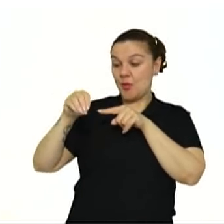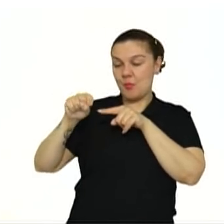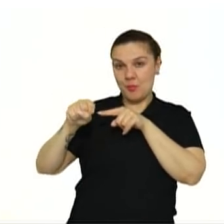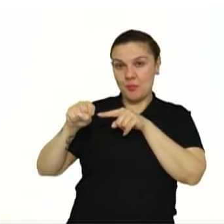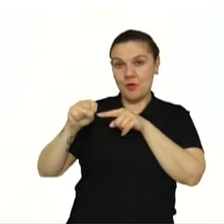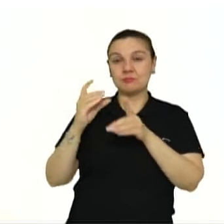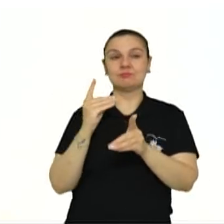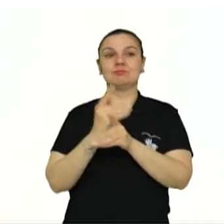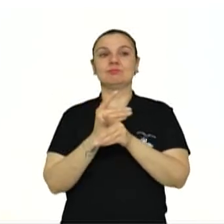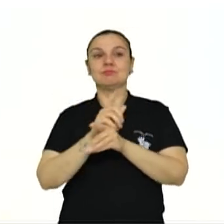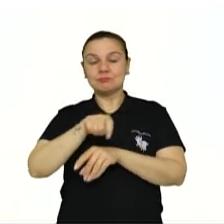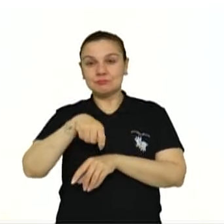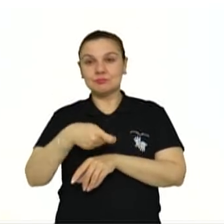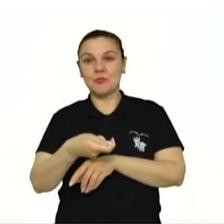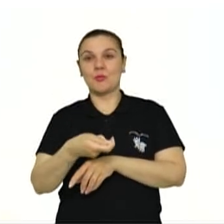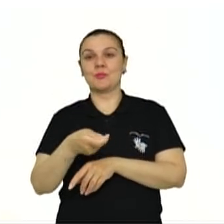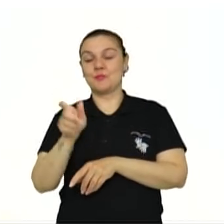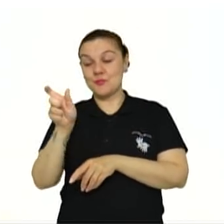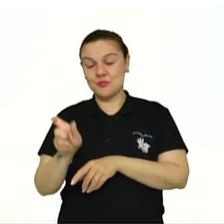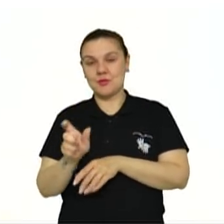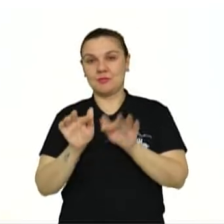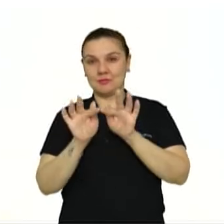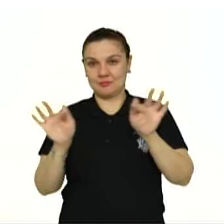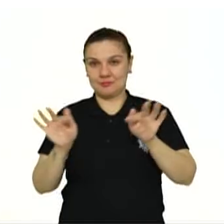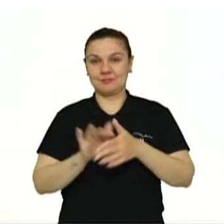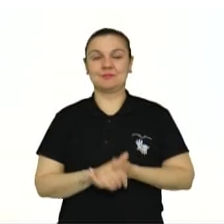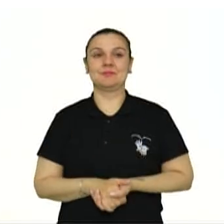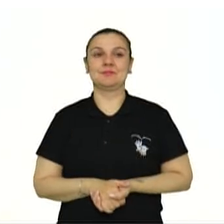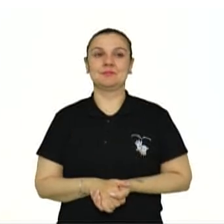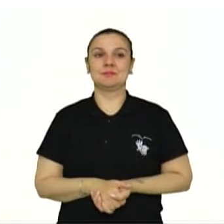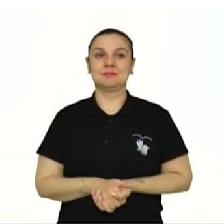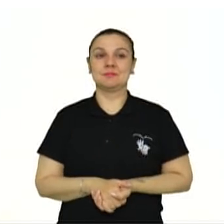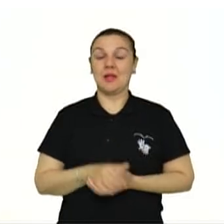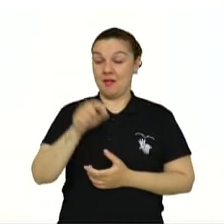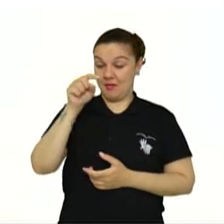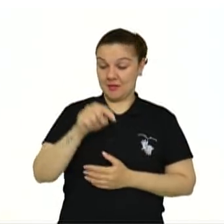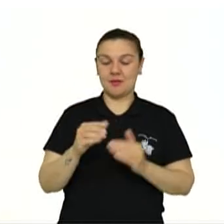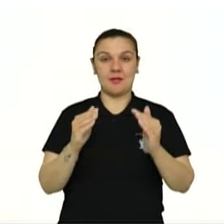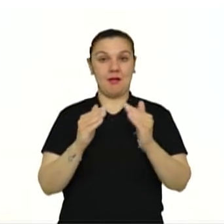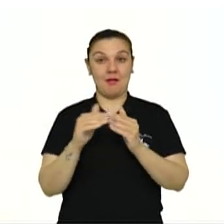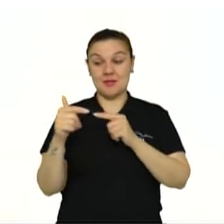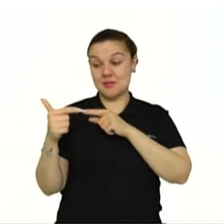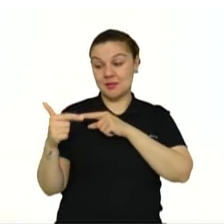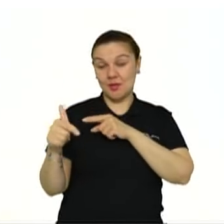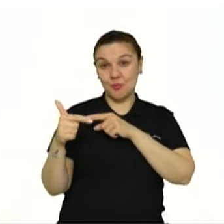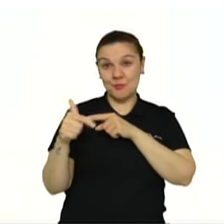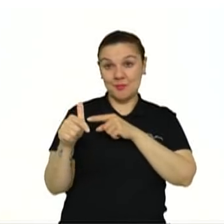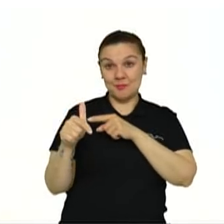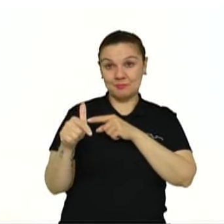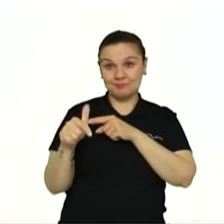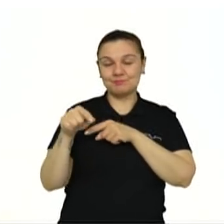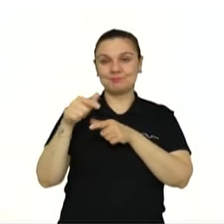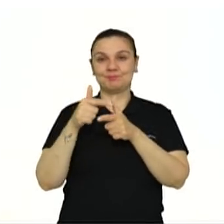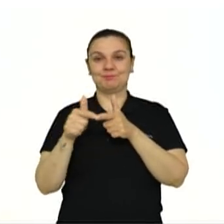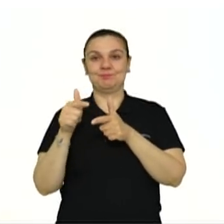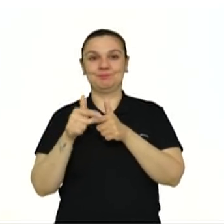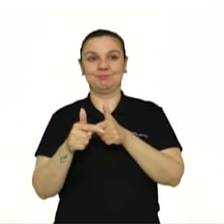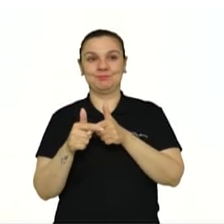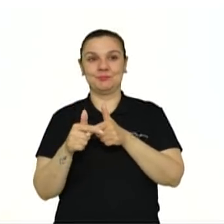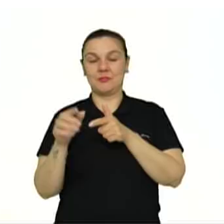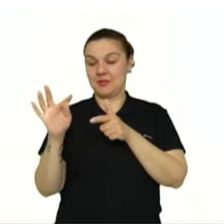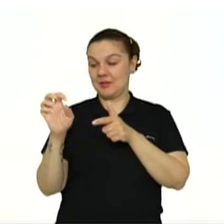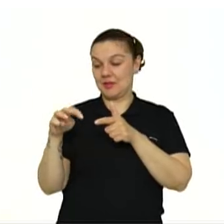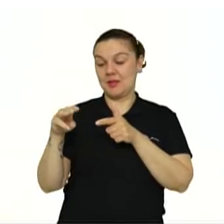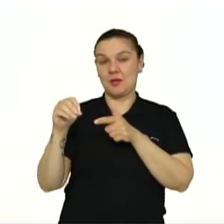o sujeito da frase. Beleza? Tranquilo? Então, aqui em casa não temos esse problema. Poderia ter uma